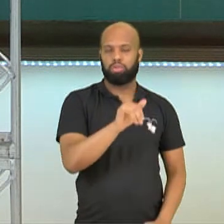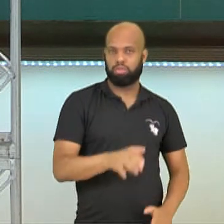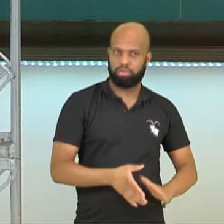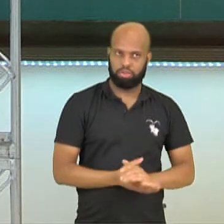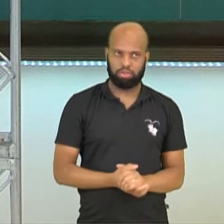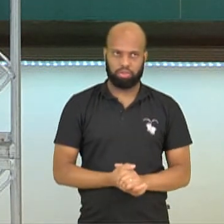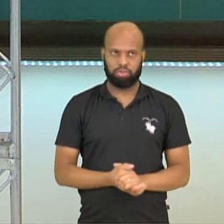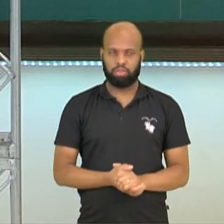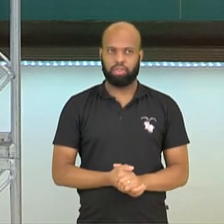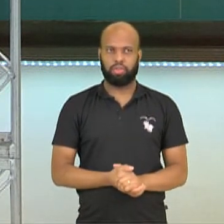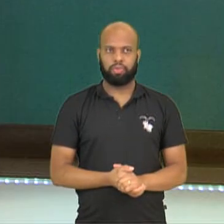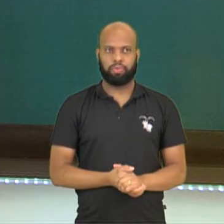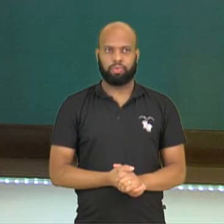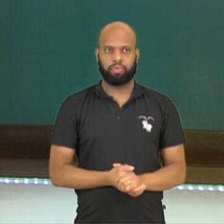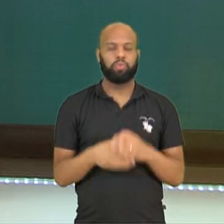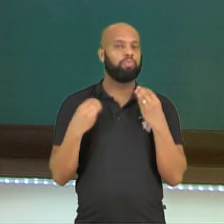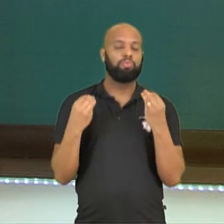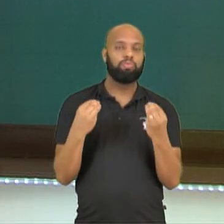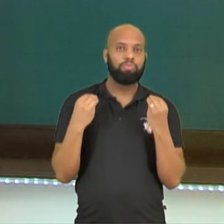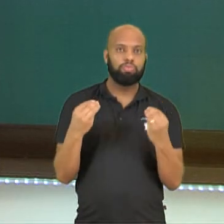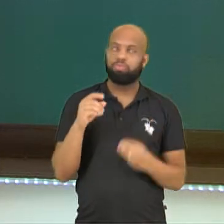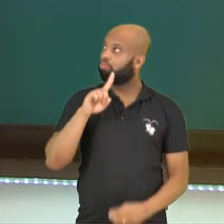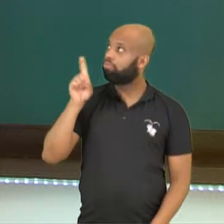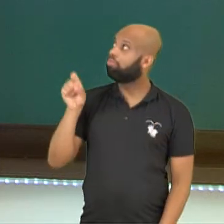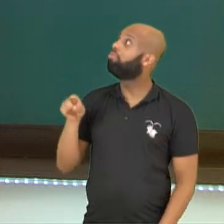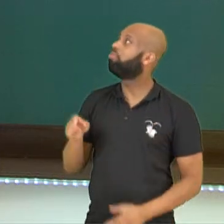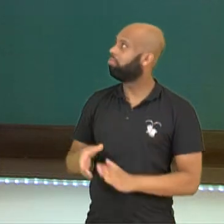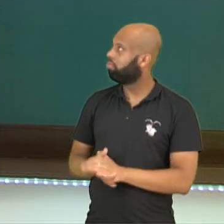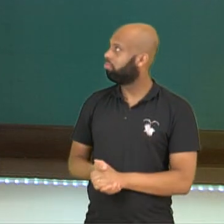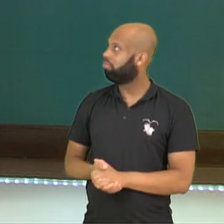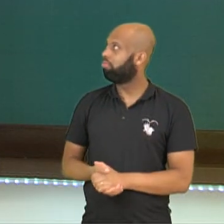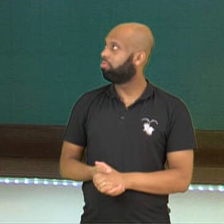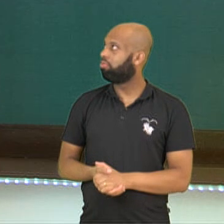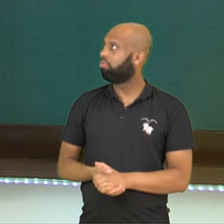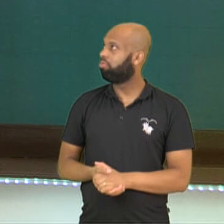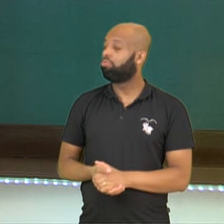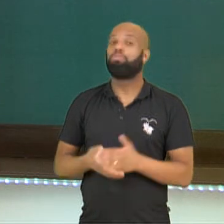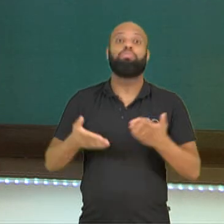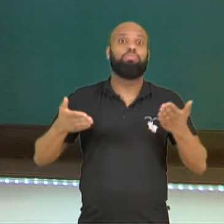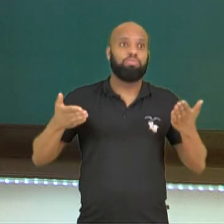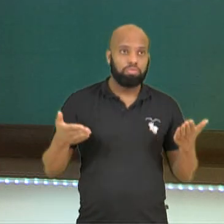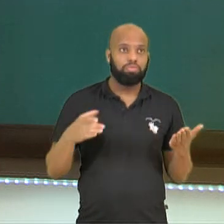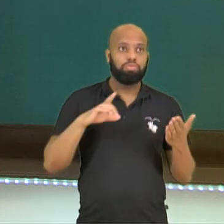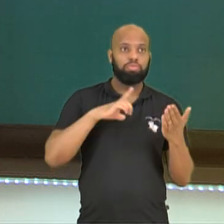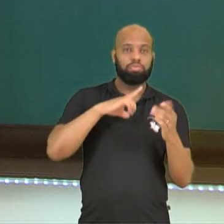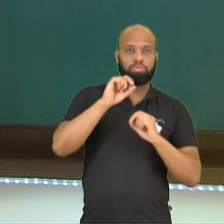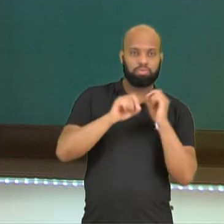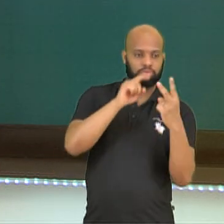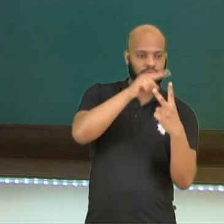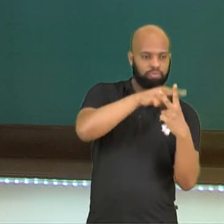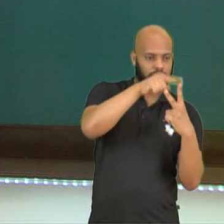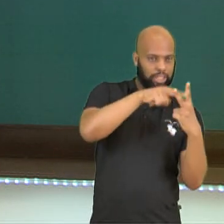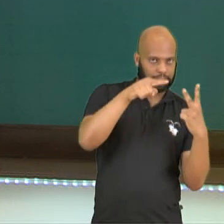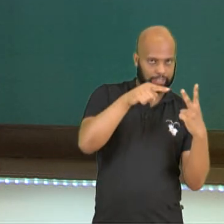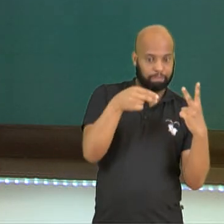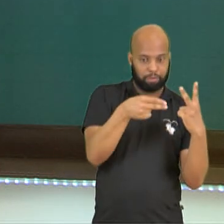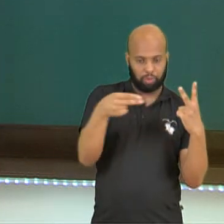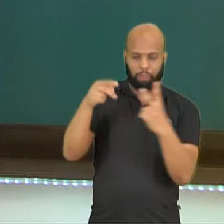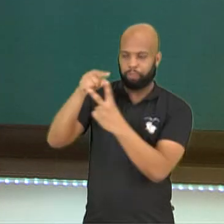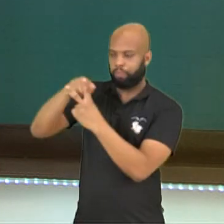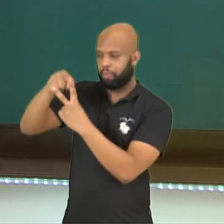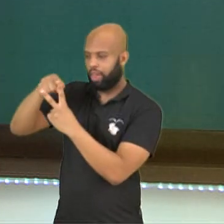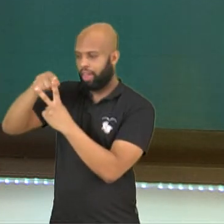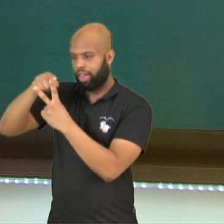Olha lá. Como? Então, na verdade, eu tenho raiz dos dois lados. Olha o que você pode